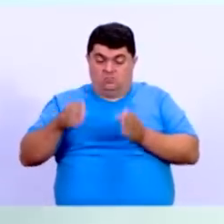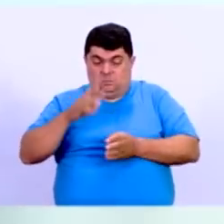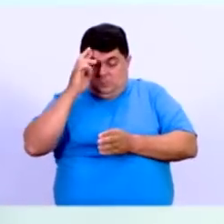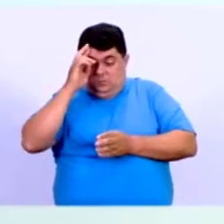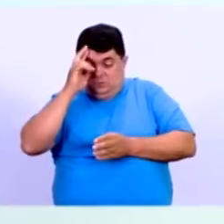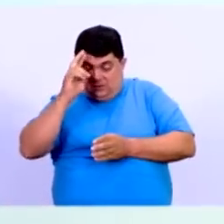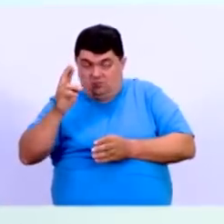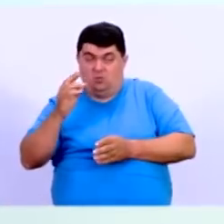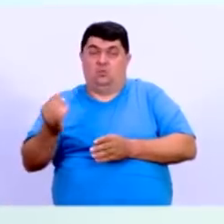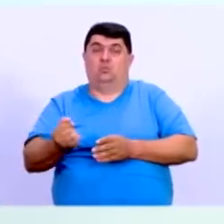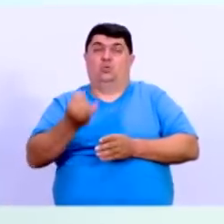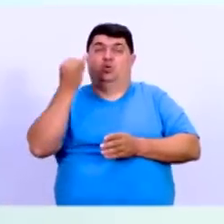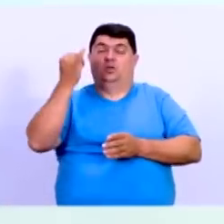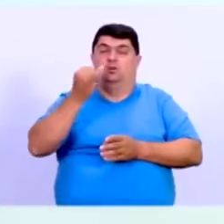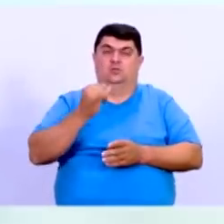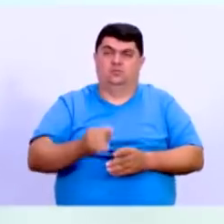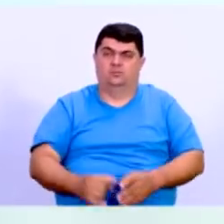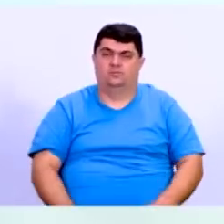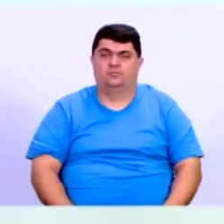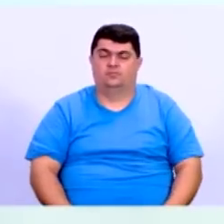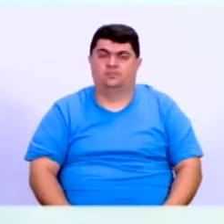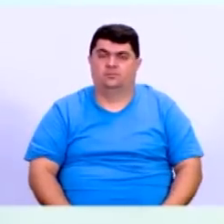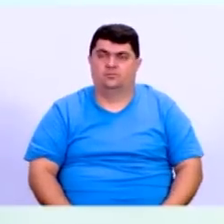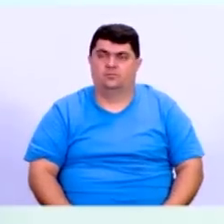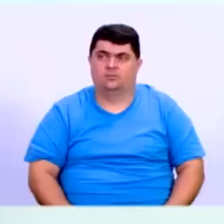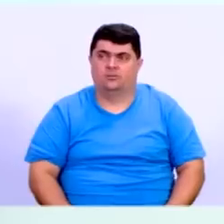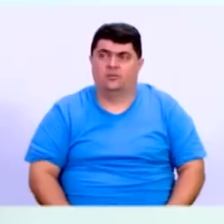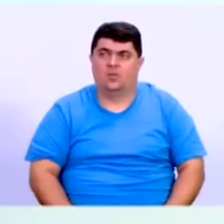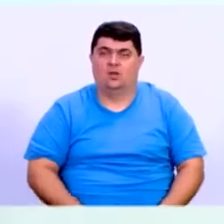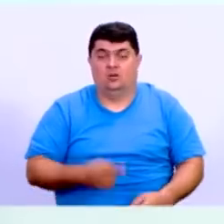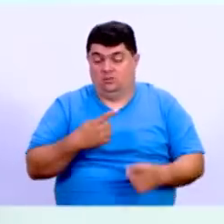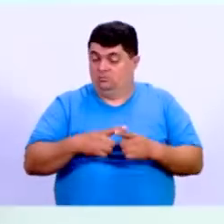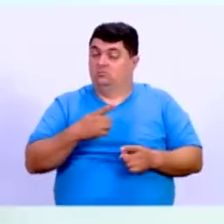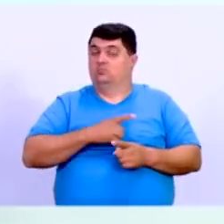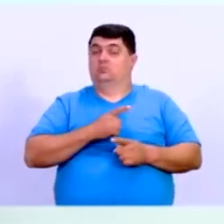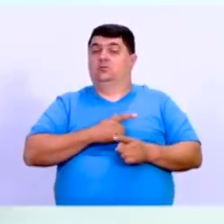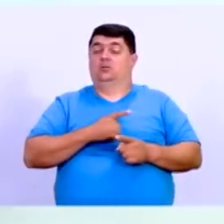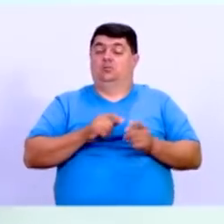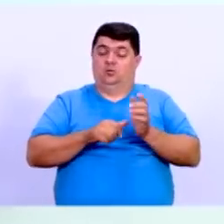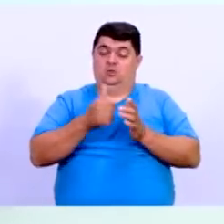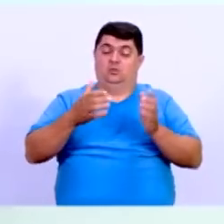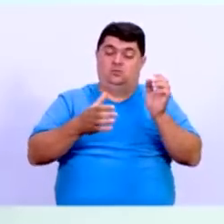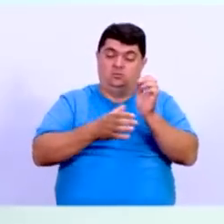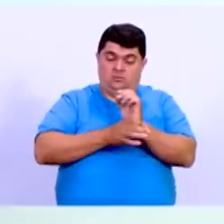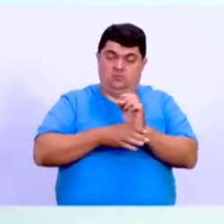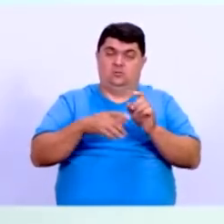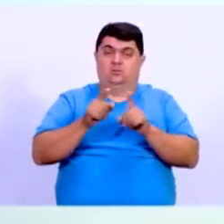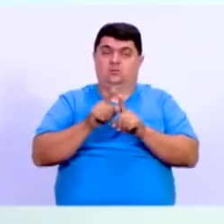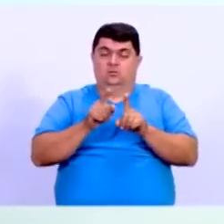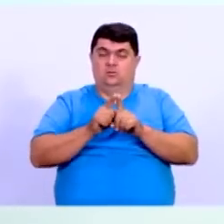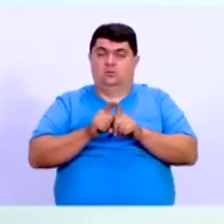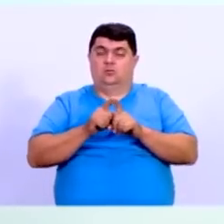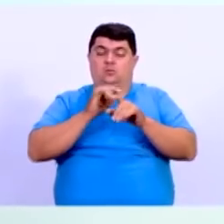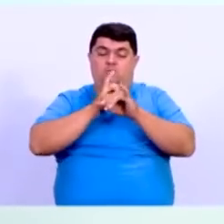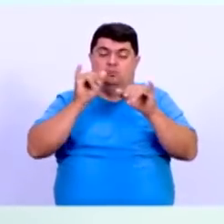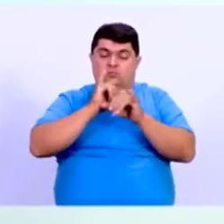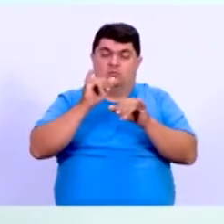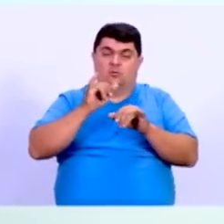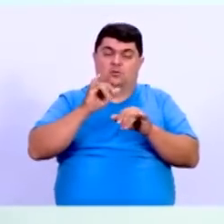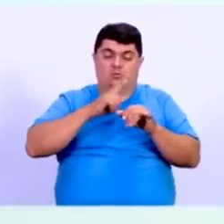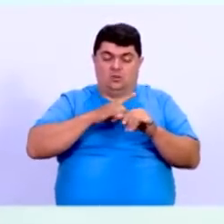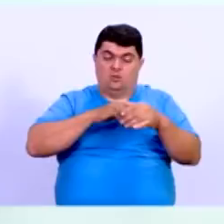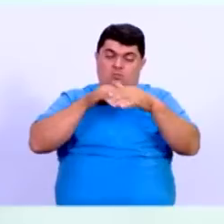ele está compartilhando, tá ok? Por quê? Porque ele precisa lidar com a segurança e a disponibilidade dessa informação,